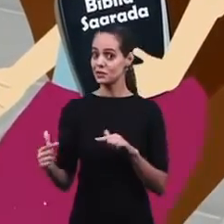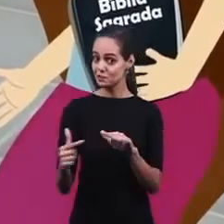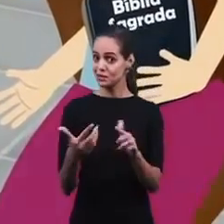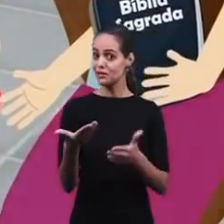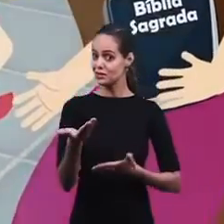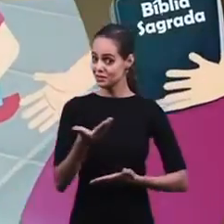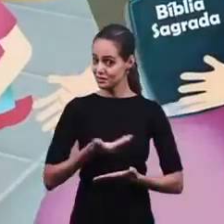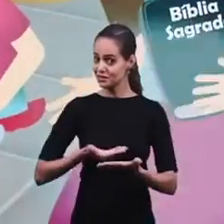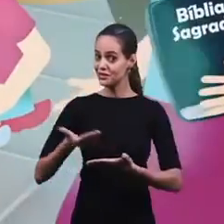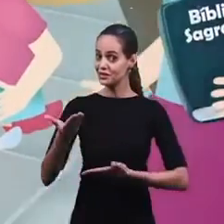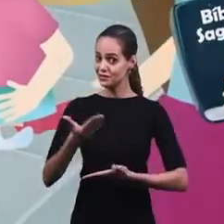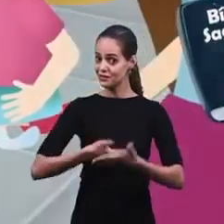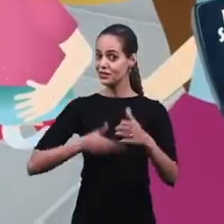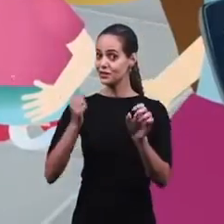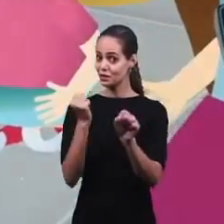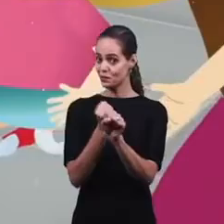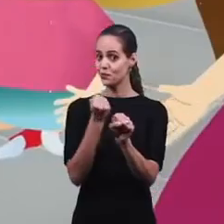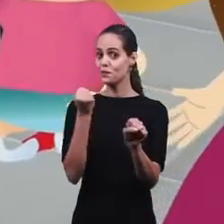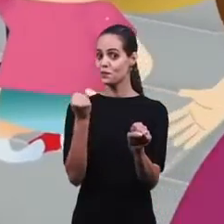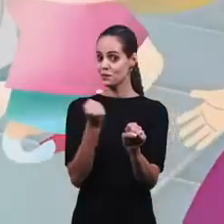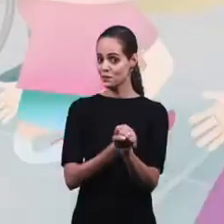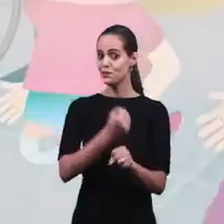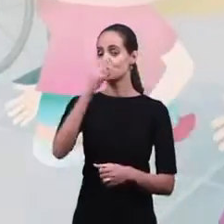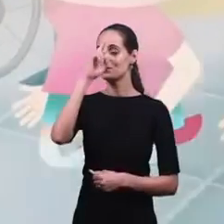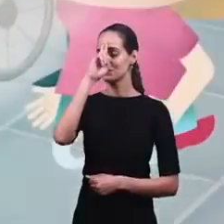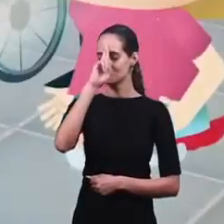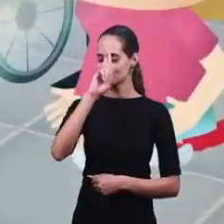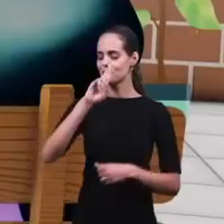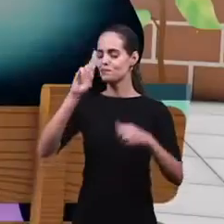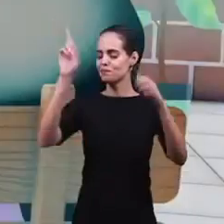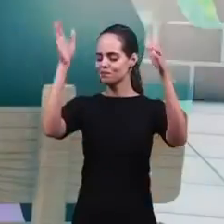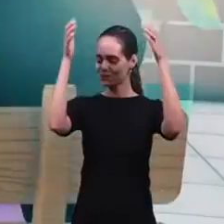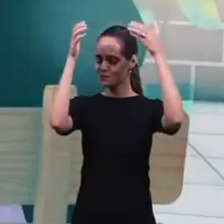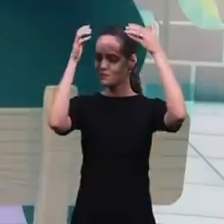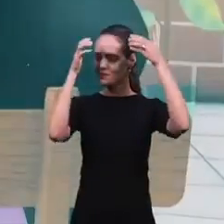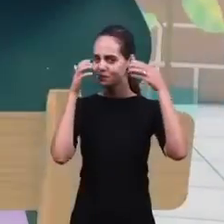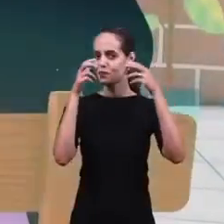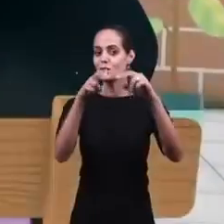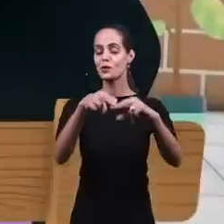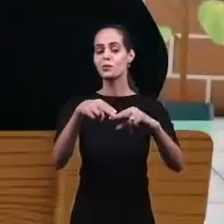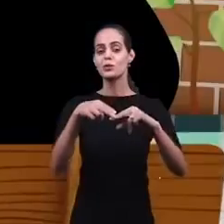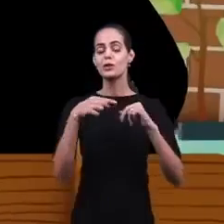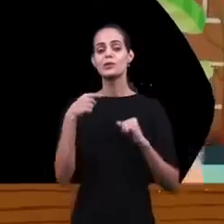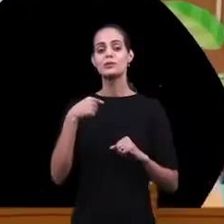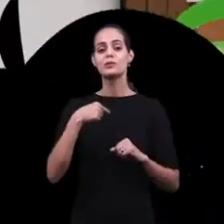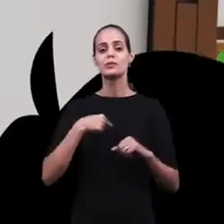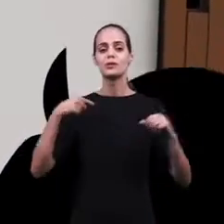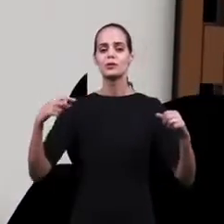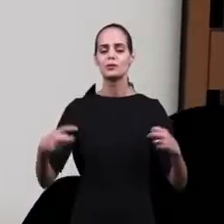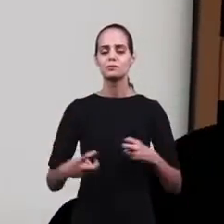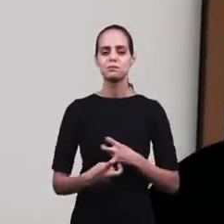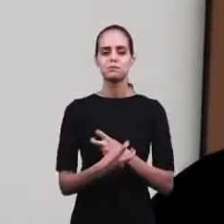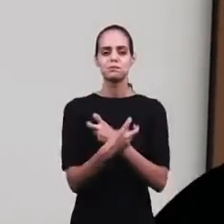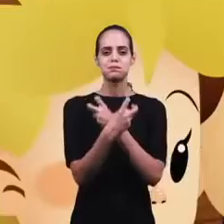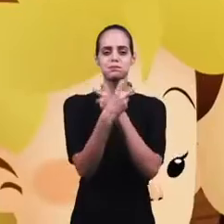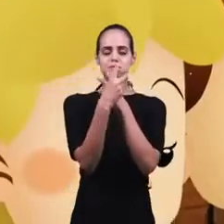estarei pra servir na casa do meu rei. Por isso vou